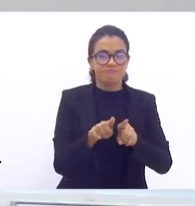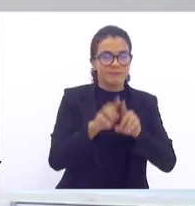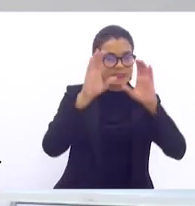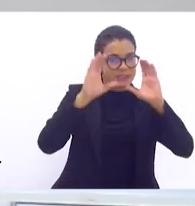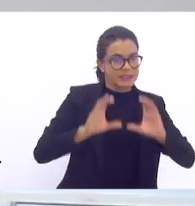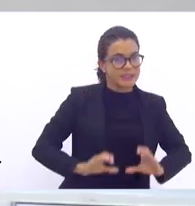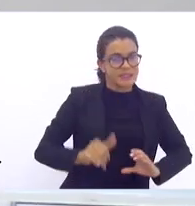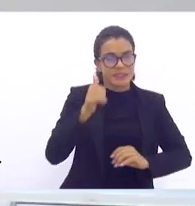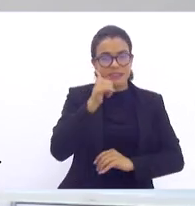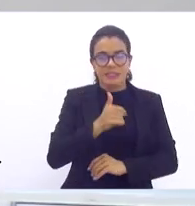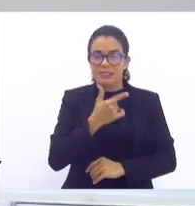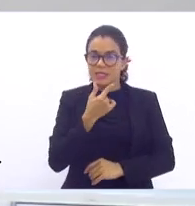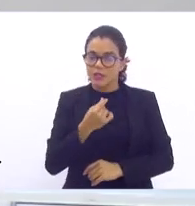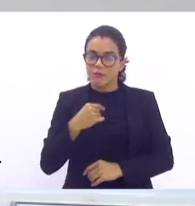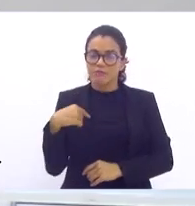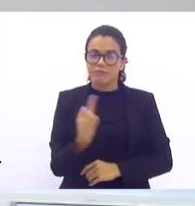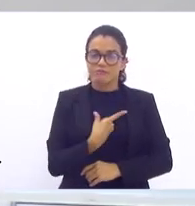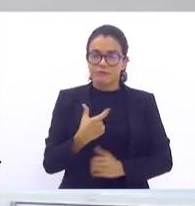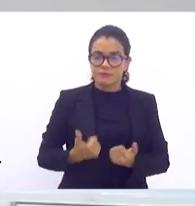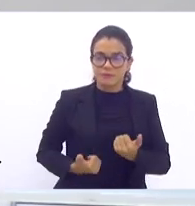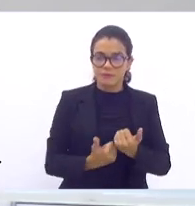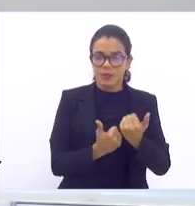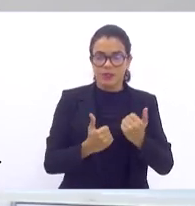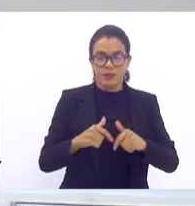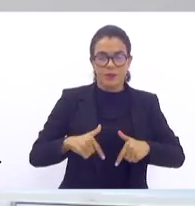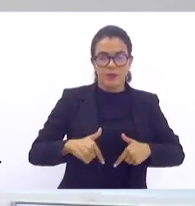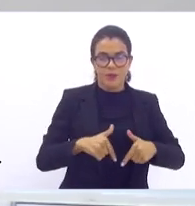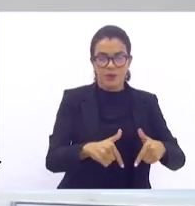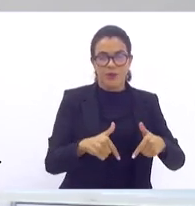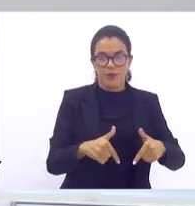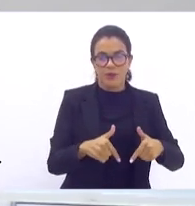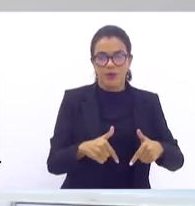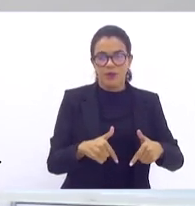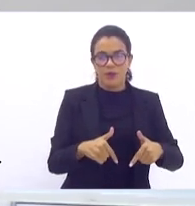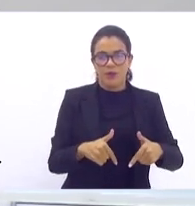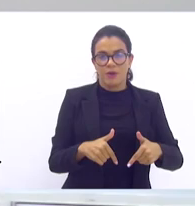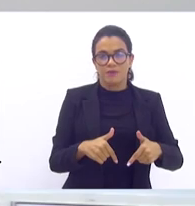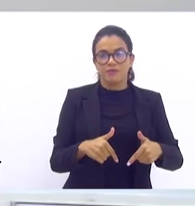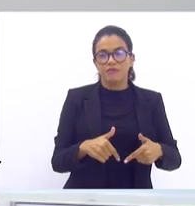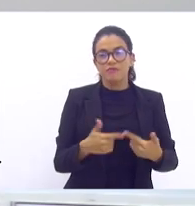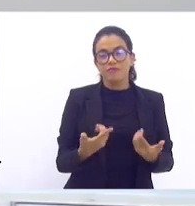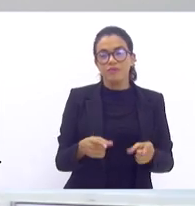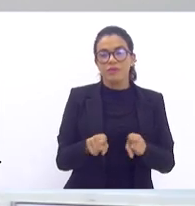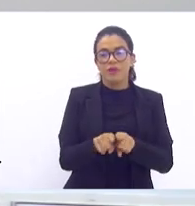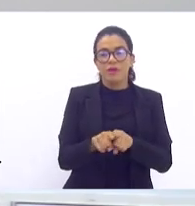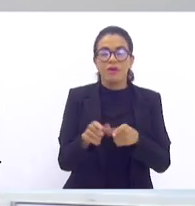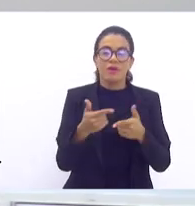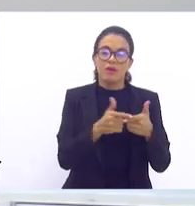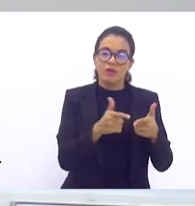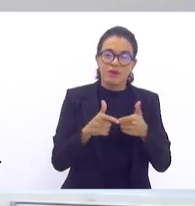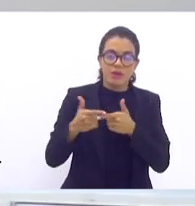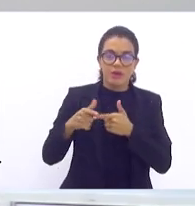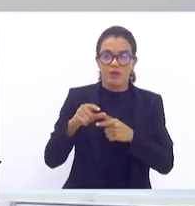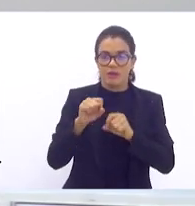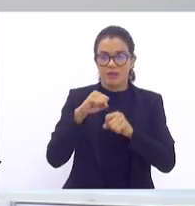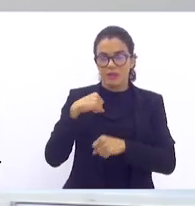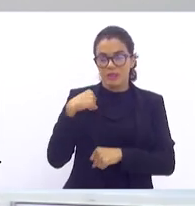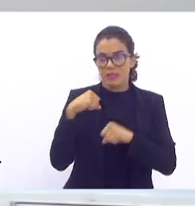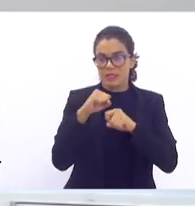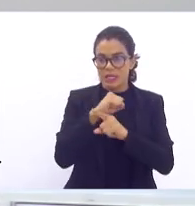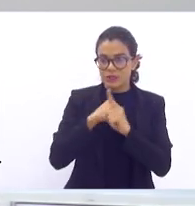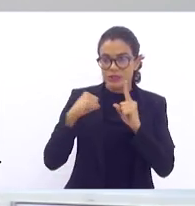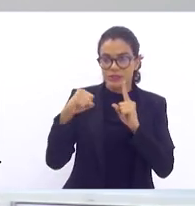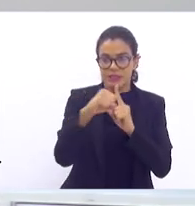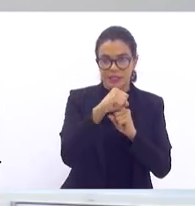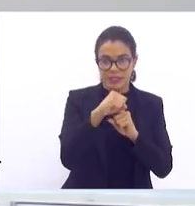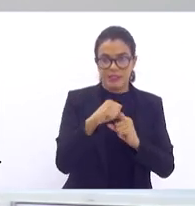cidadãs para que a gente possa contribuir através do orçamento para minimizar os problemas do conjunto da sociedade e das famílias